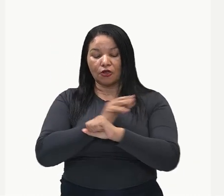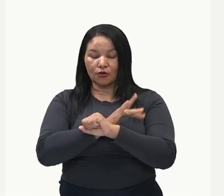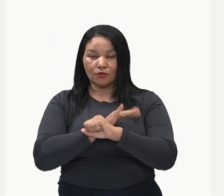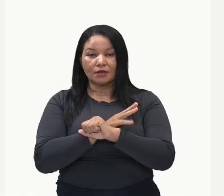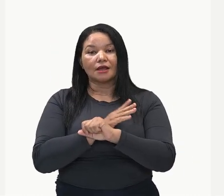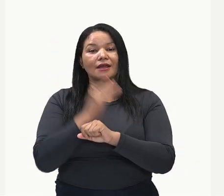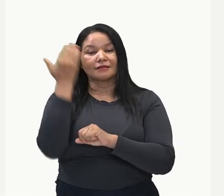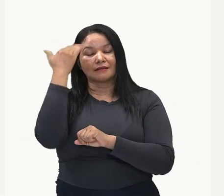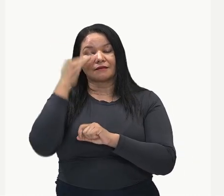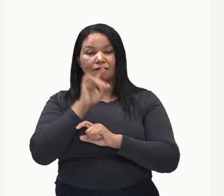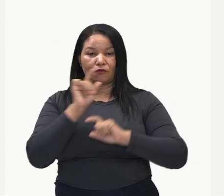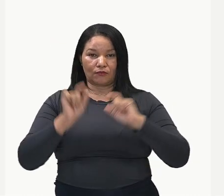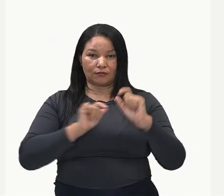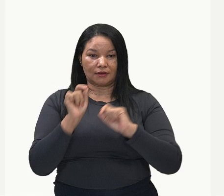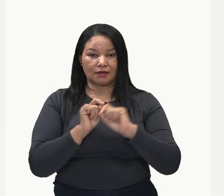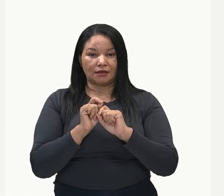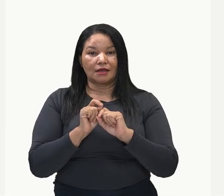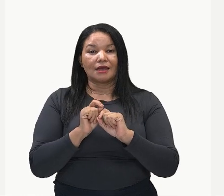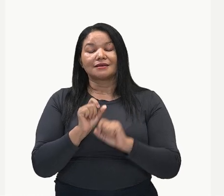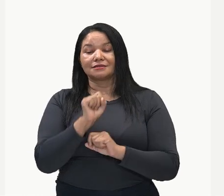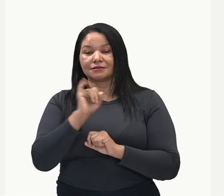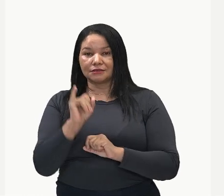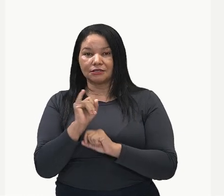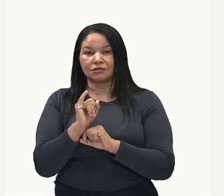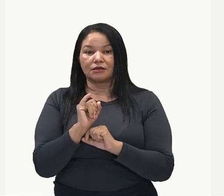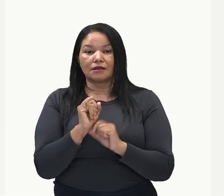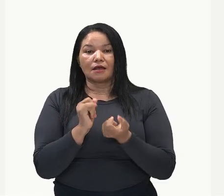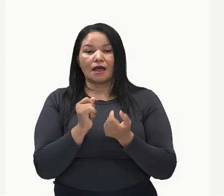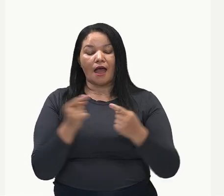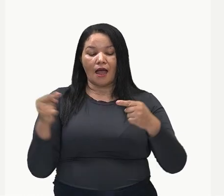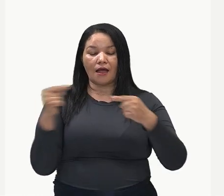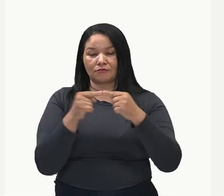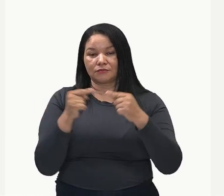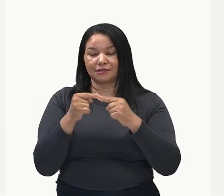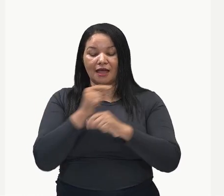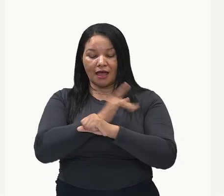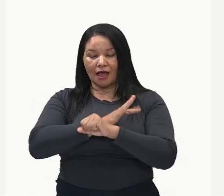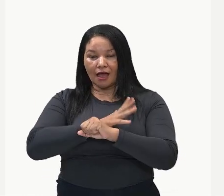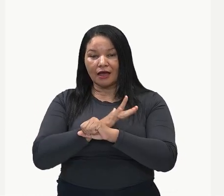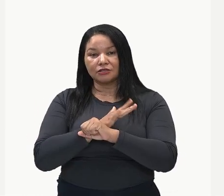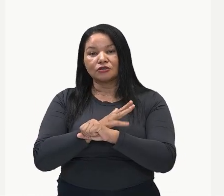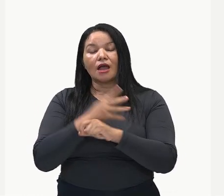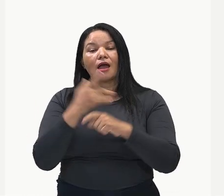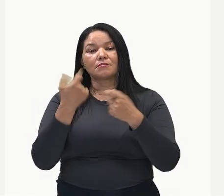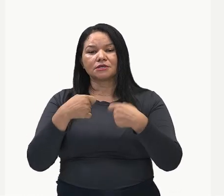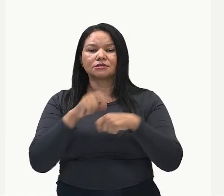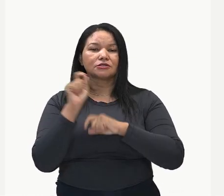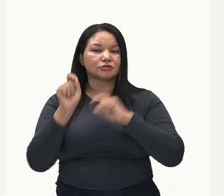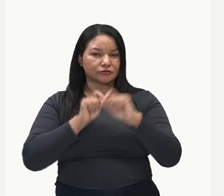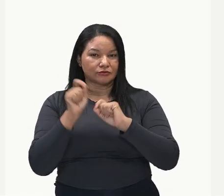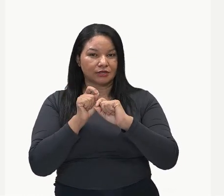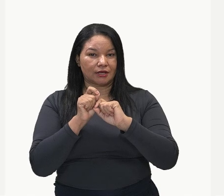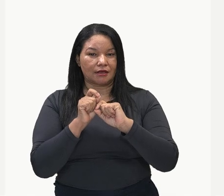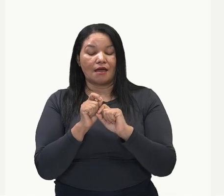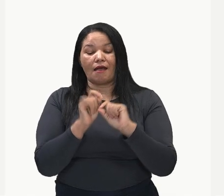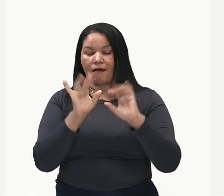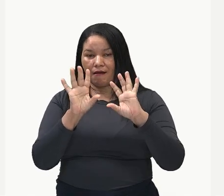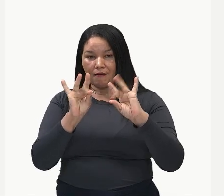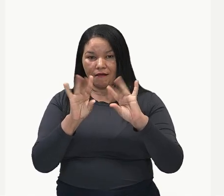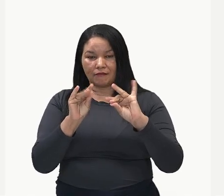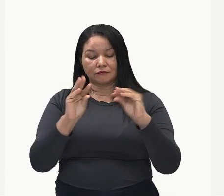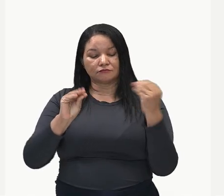quando para uma substância ser considerada ácida, um ácido, quando ela for colocada